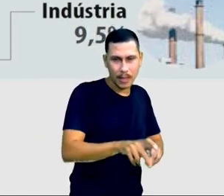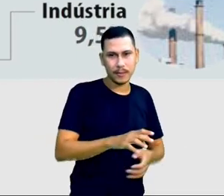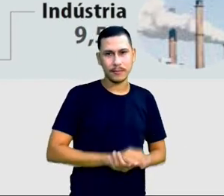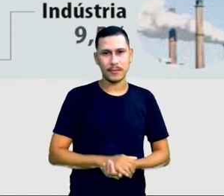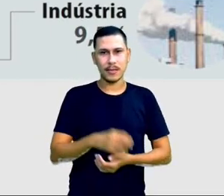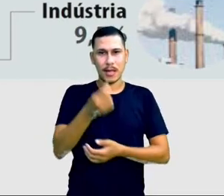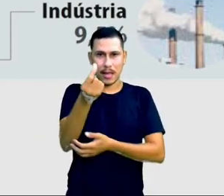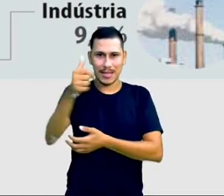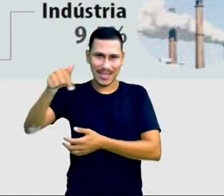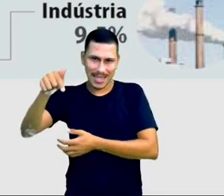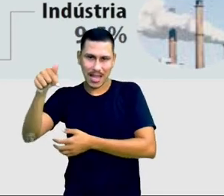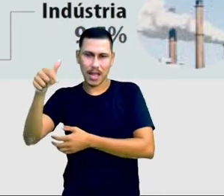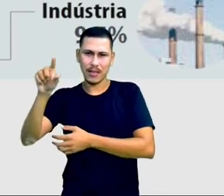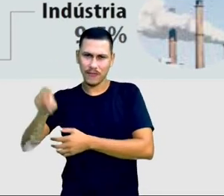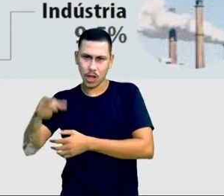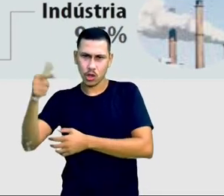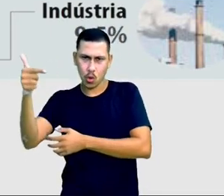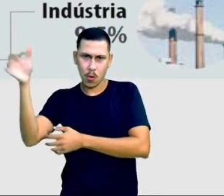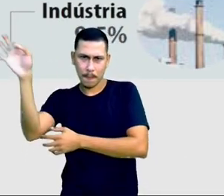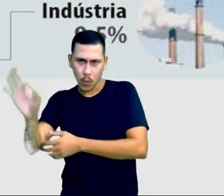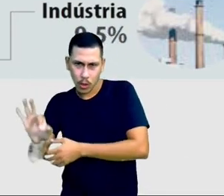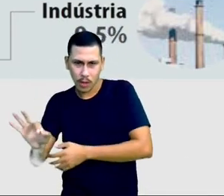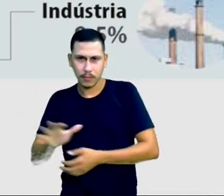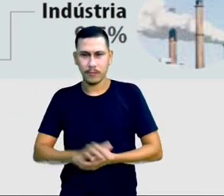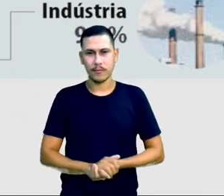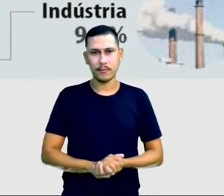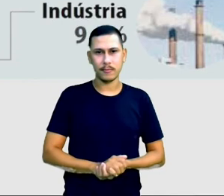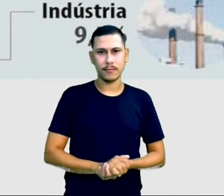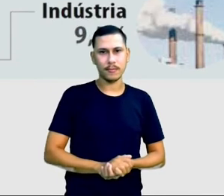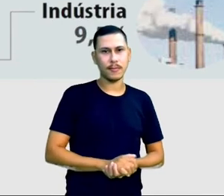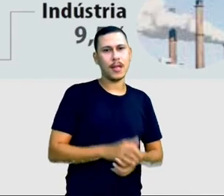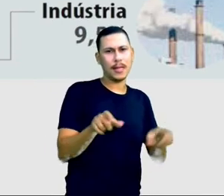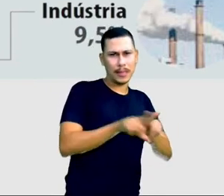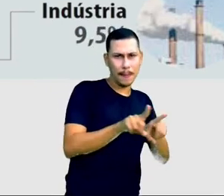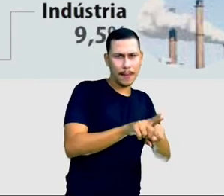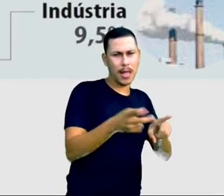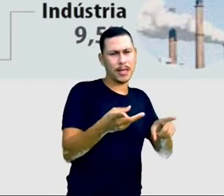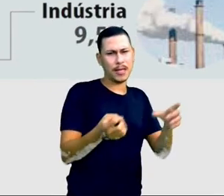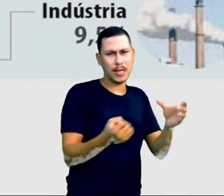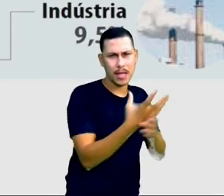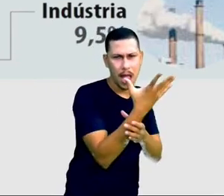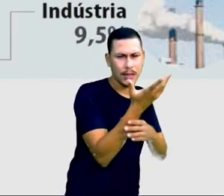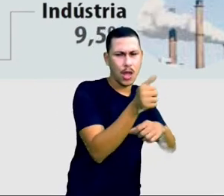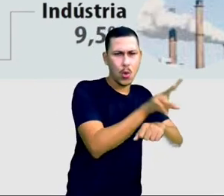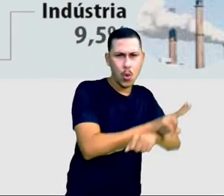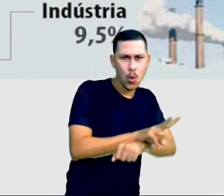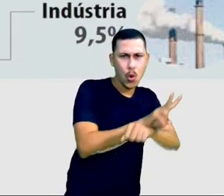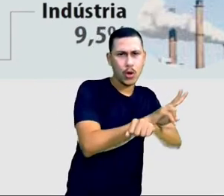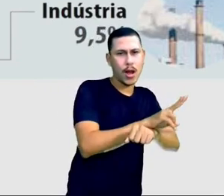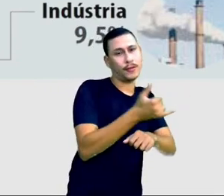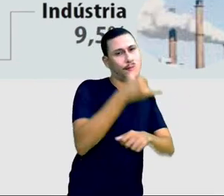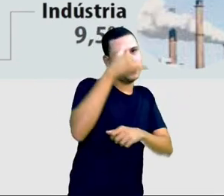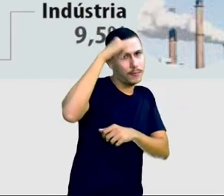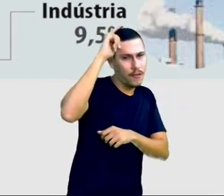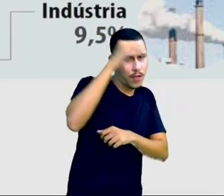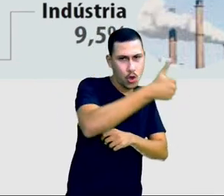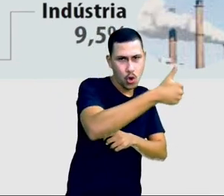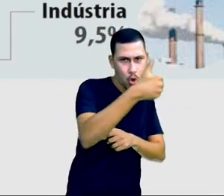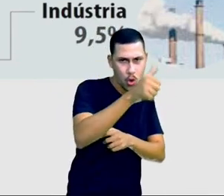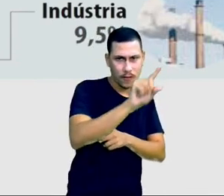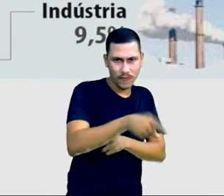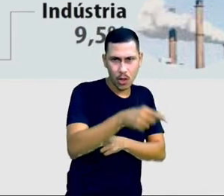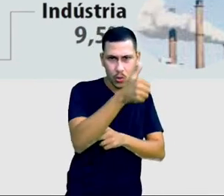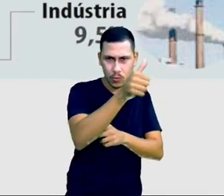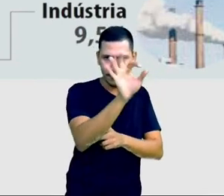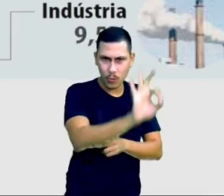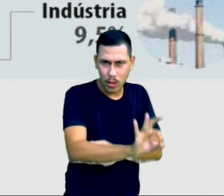67,2% da água, certo? O abastecimento animal na pecuária, que consome 11,1%, certo? E